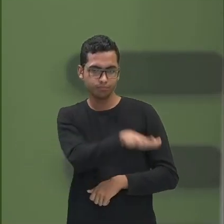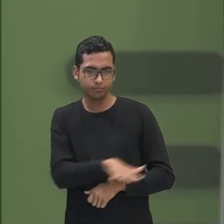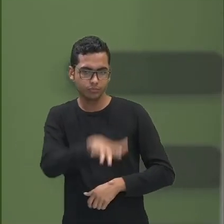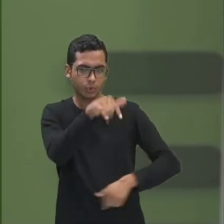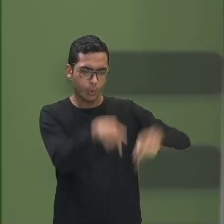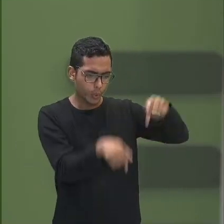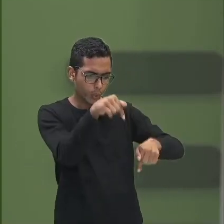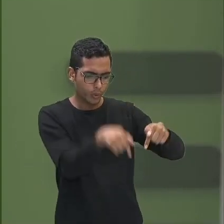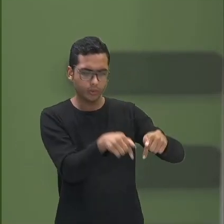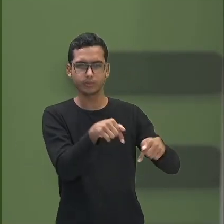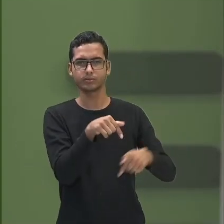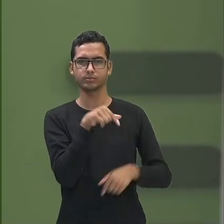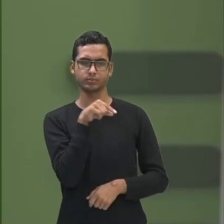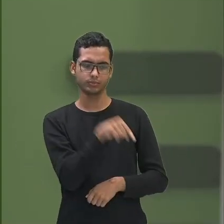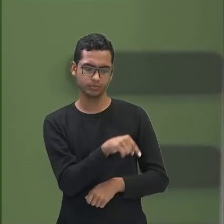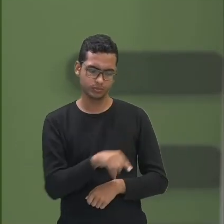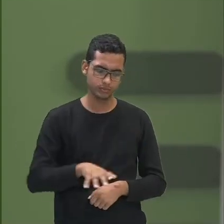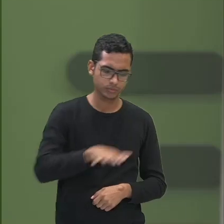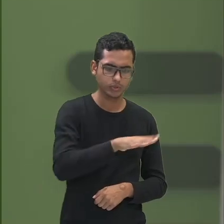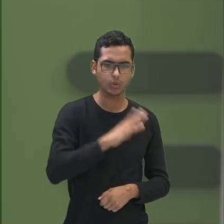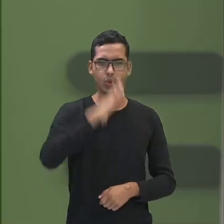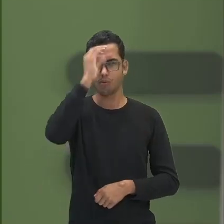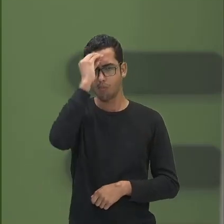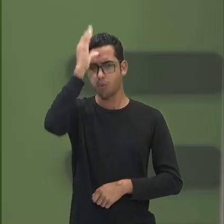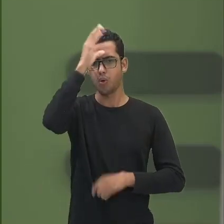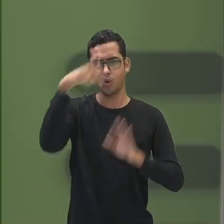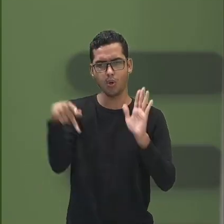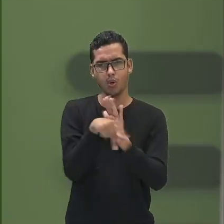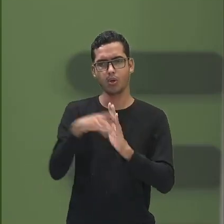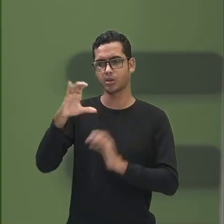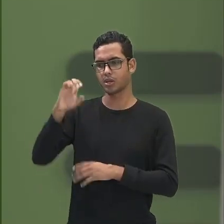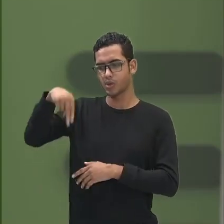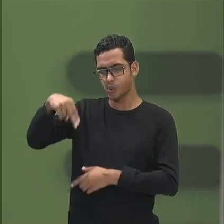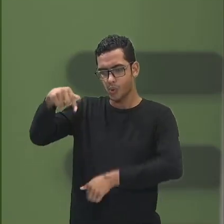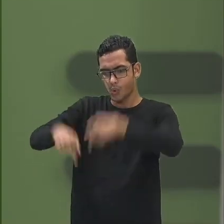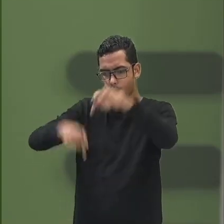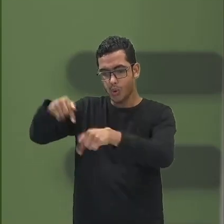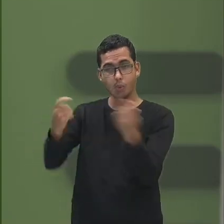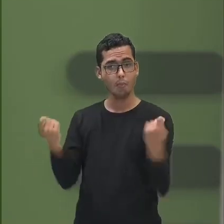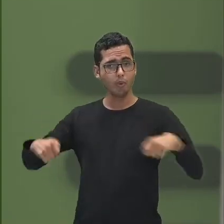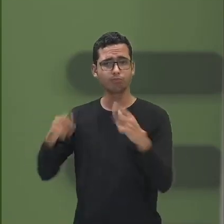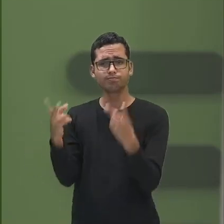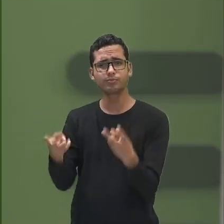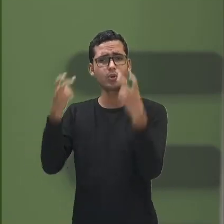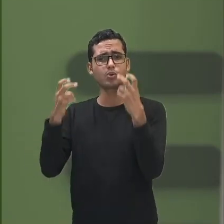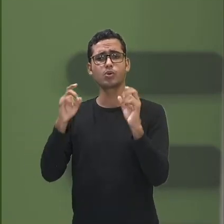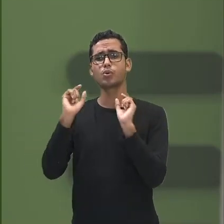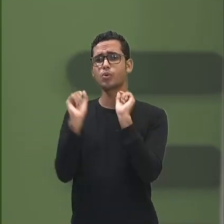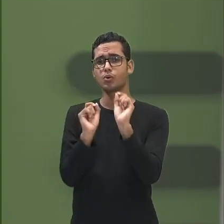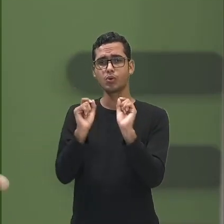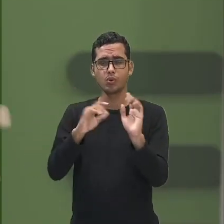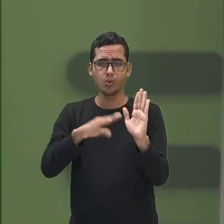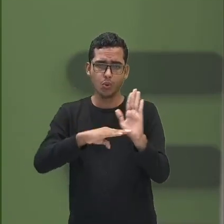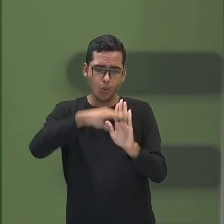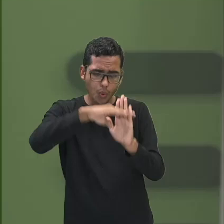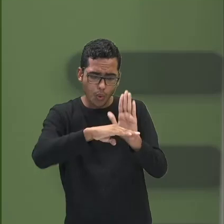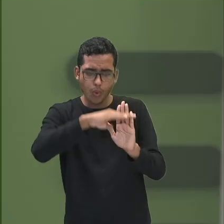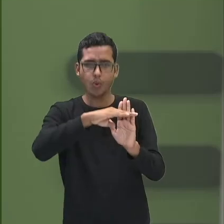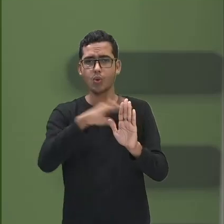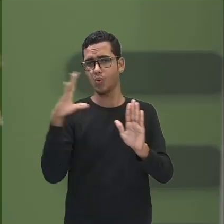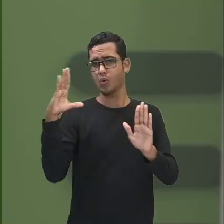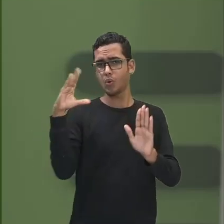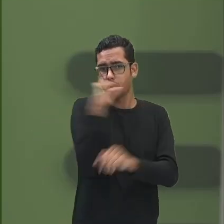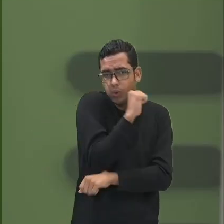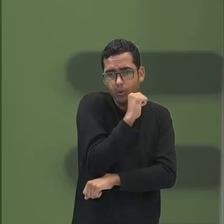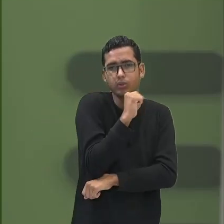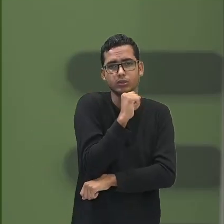no caso aí nessa área de conhecimento, na cinética química, é possível medir a rapidez com